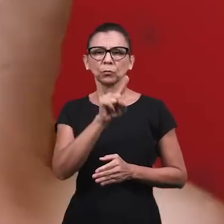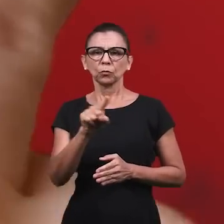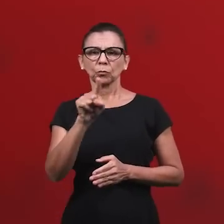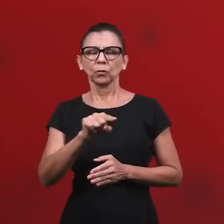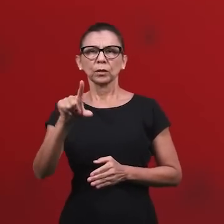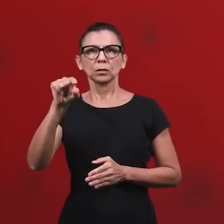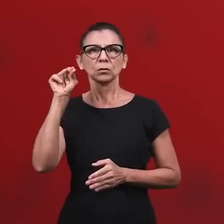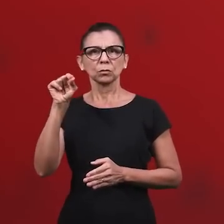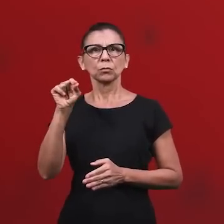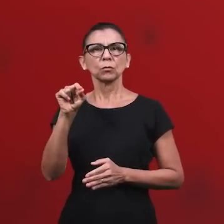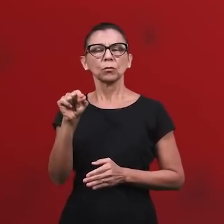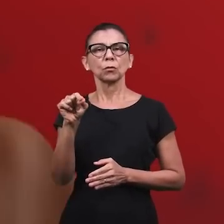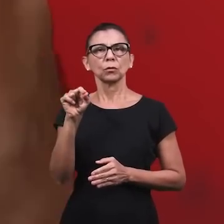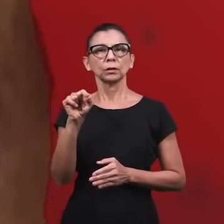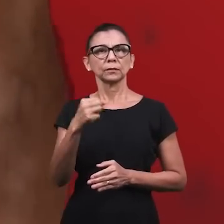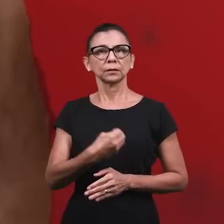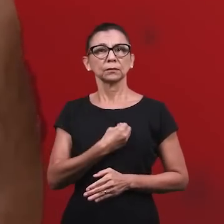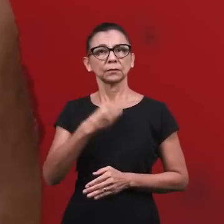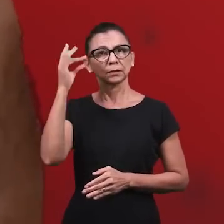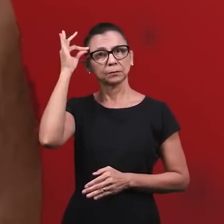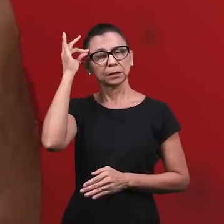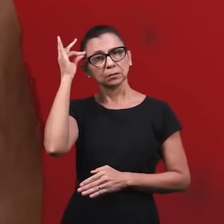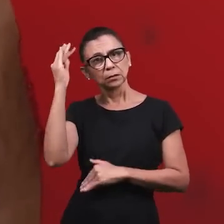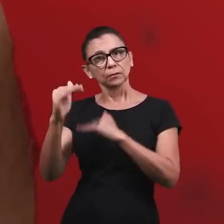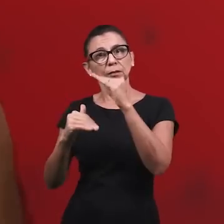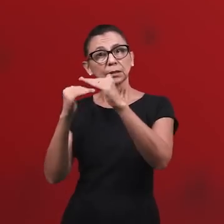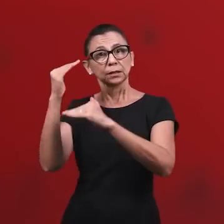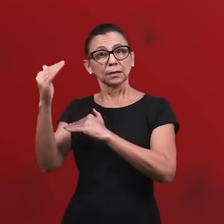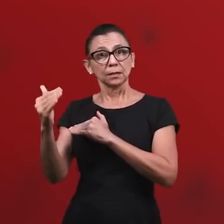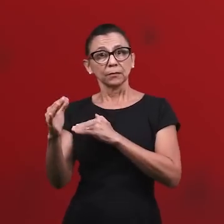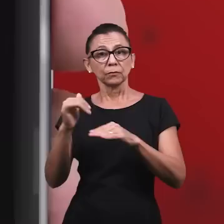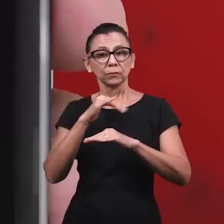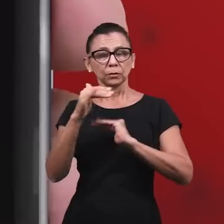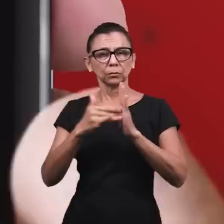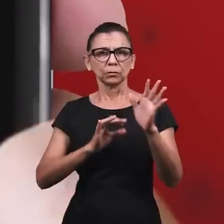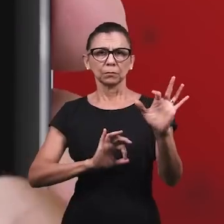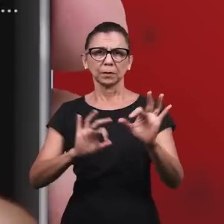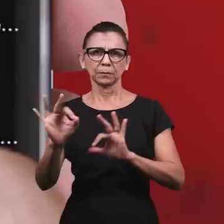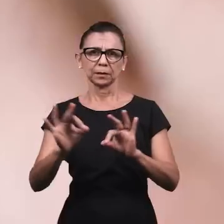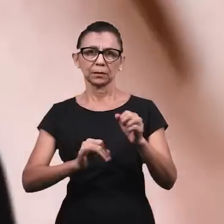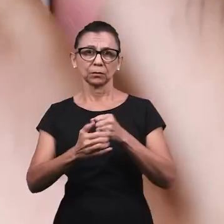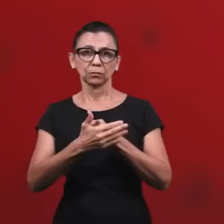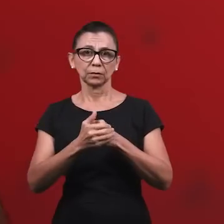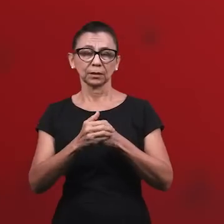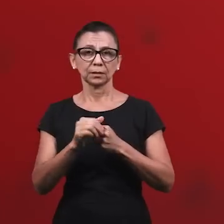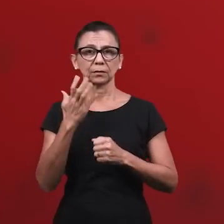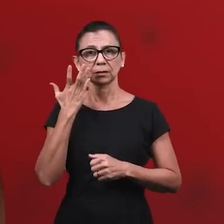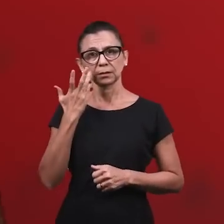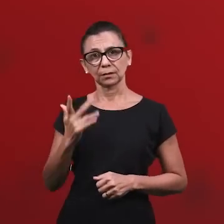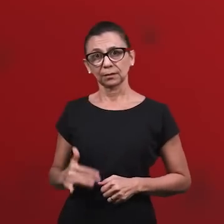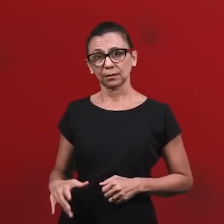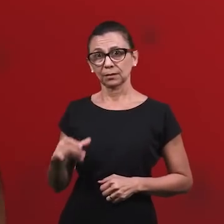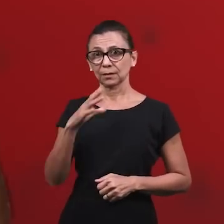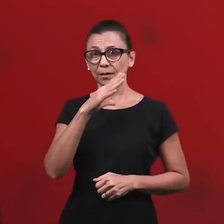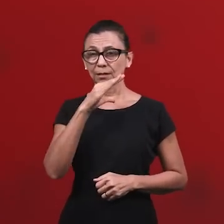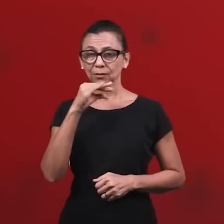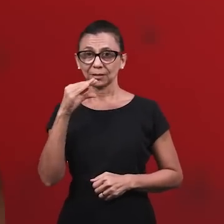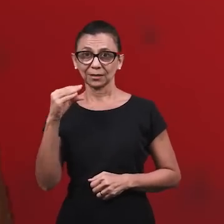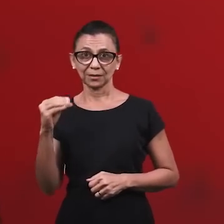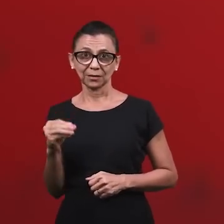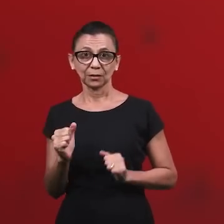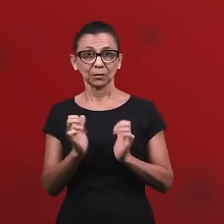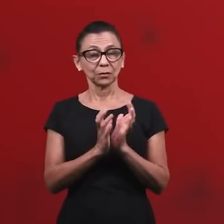sua faixa favorita e seja edificado. Esses álbuns foram preparados com muito carinho para crianças,